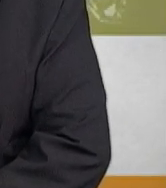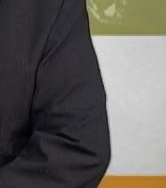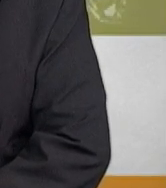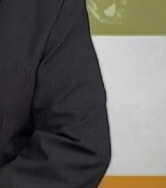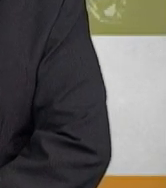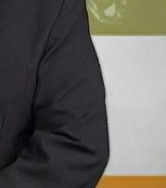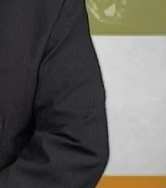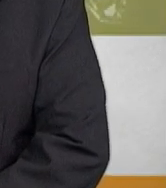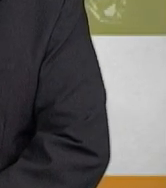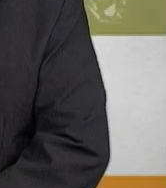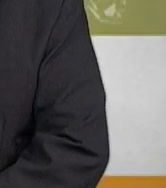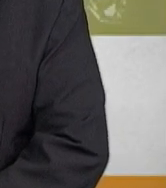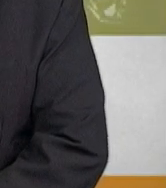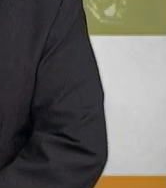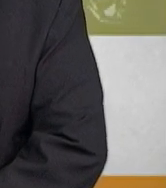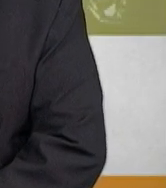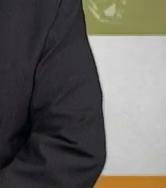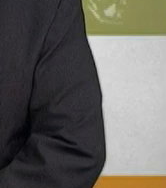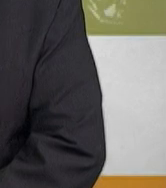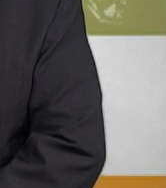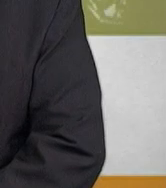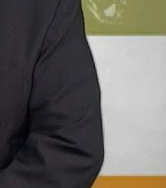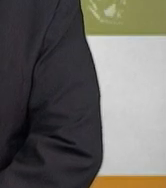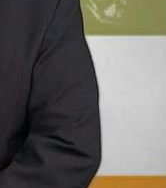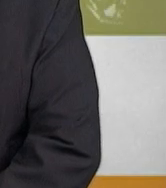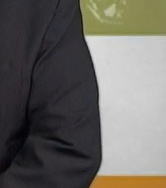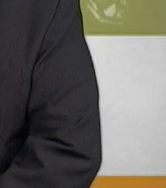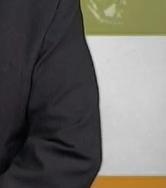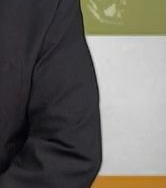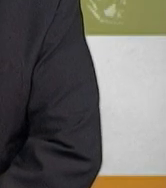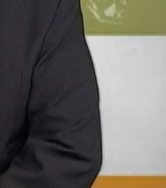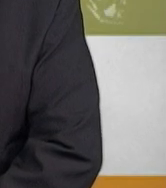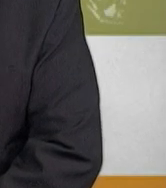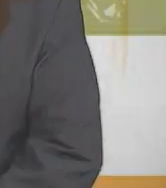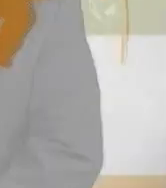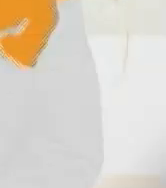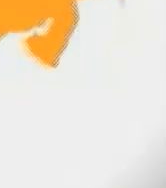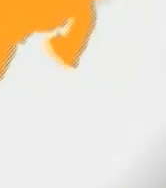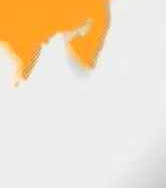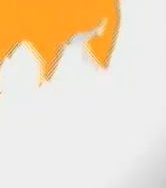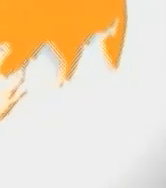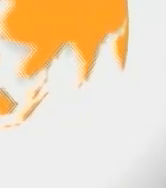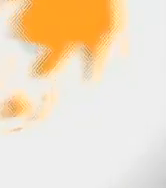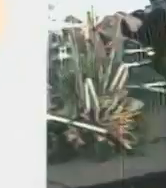Sustentável, a Rio+20. Continue com a gente. NBR, a TV do Governo Federal.